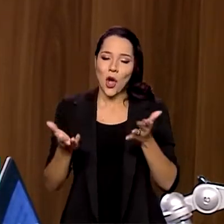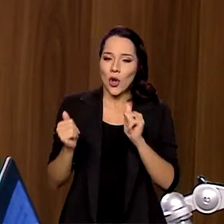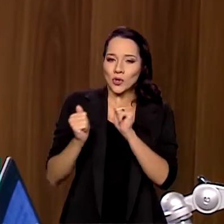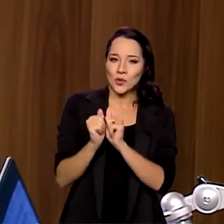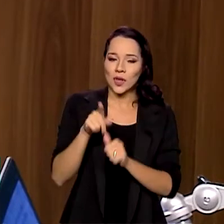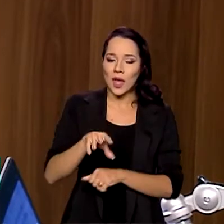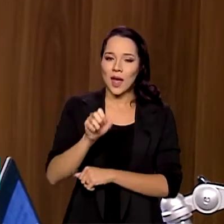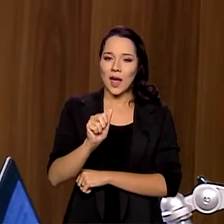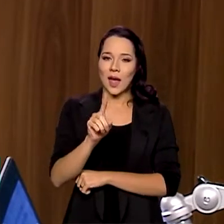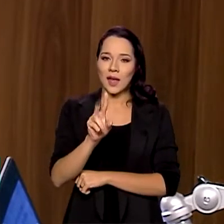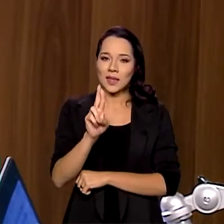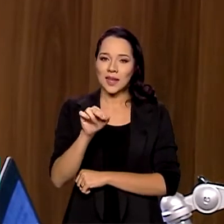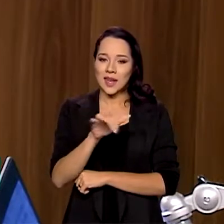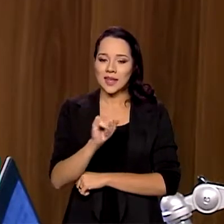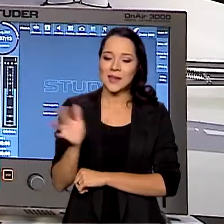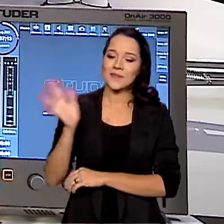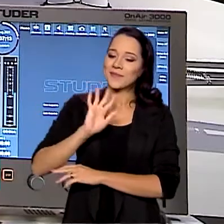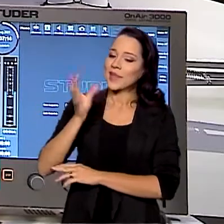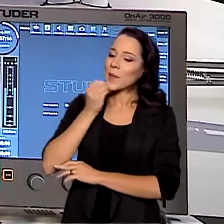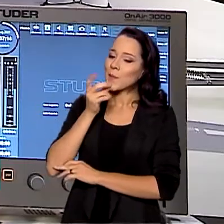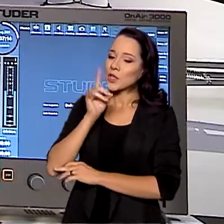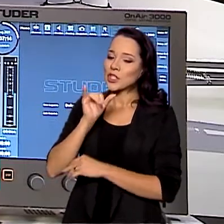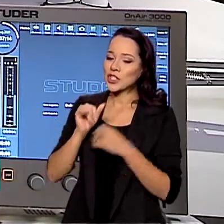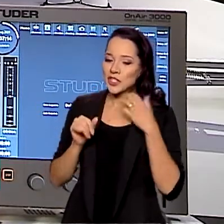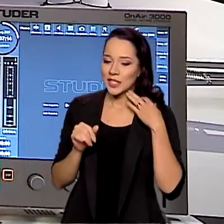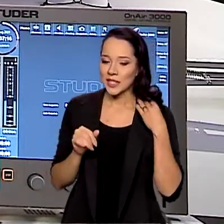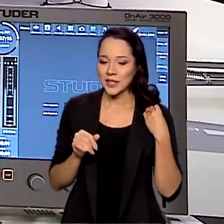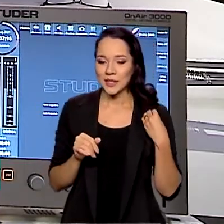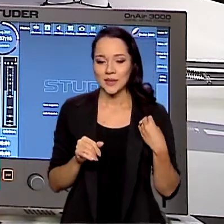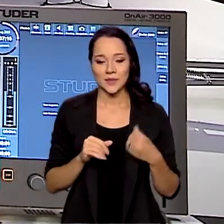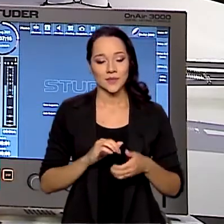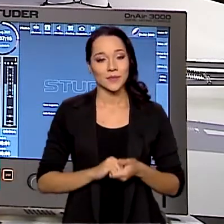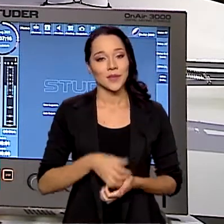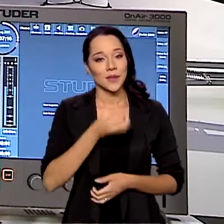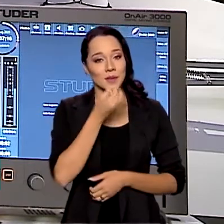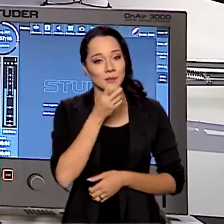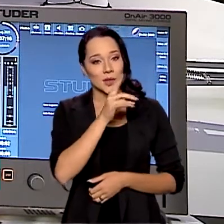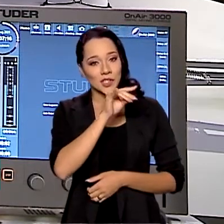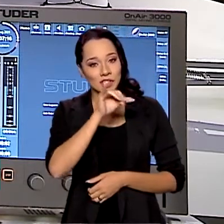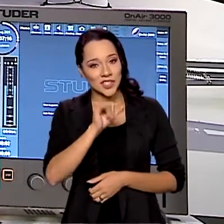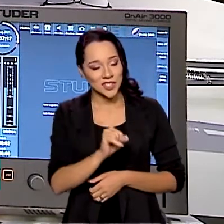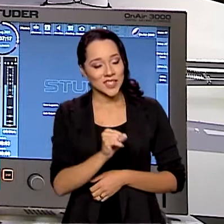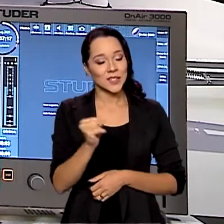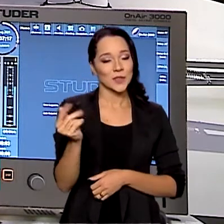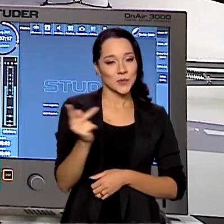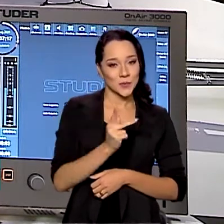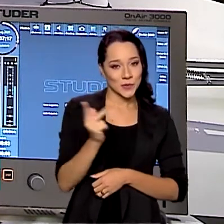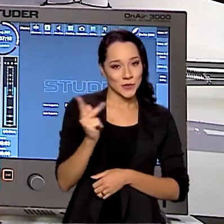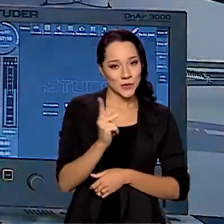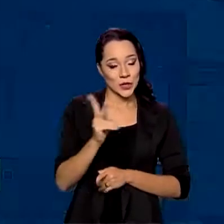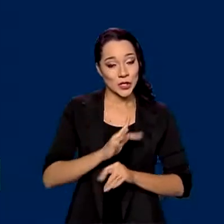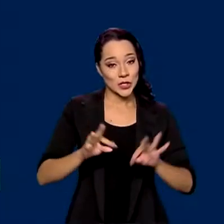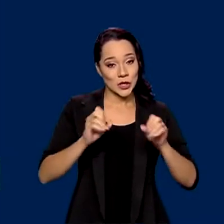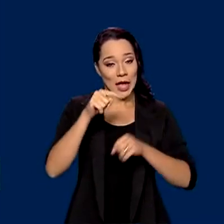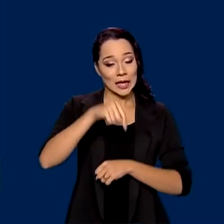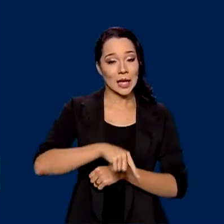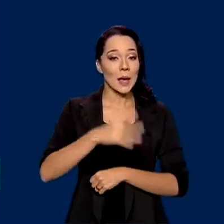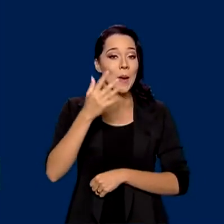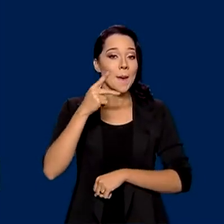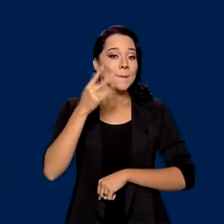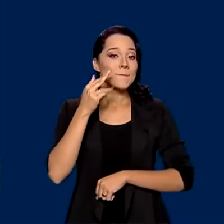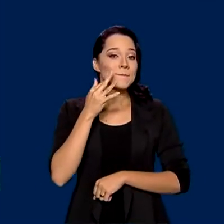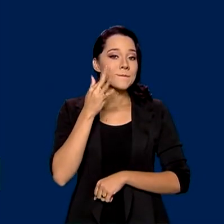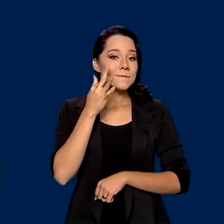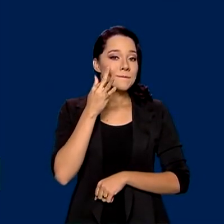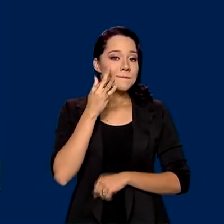é a Adriana Brandão. Oi, Adriana, bom dia. Bom dia, Priscila. Bom dia a todos aqui em Paris.